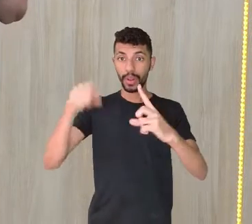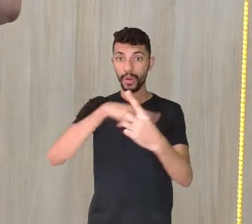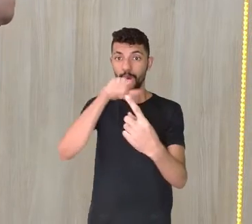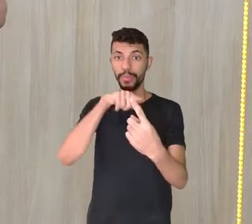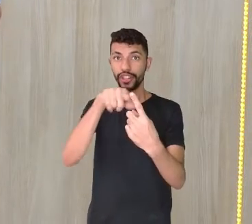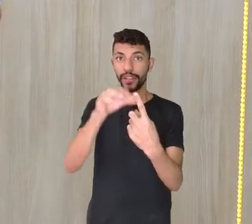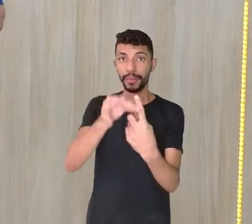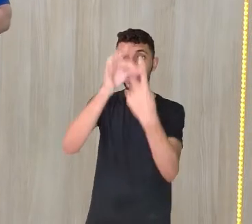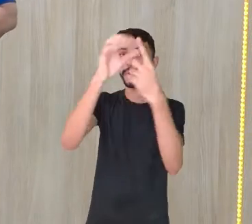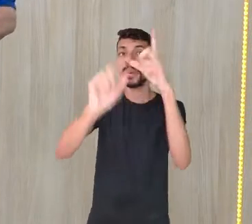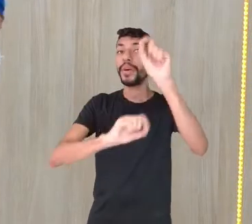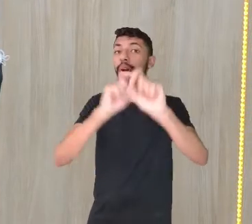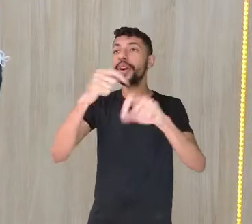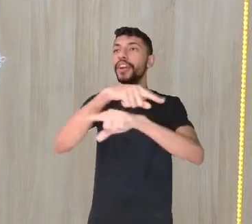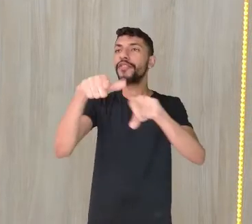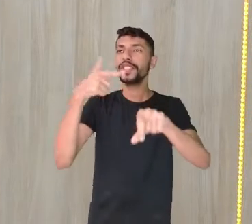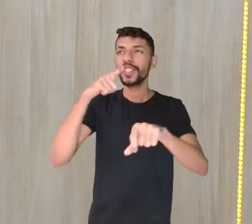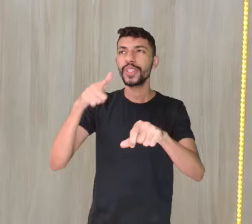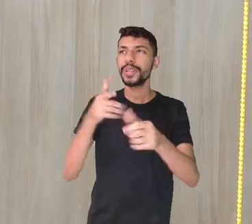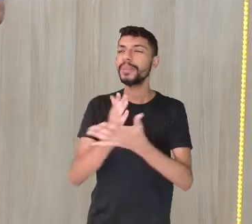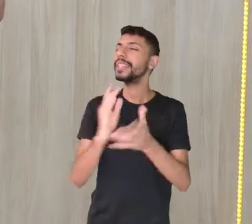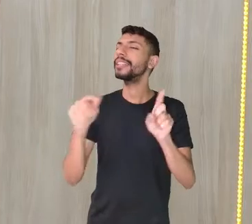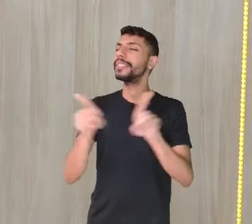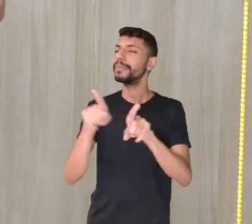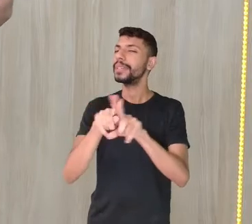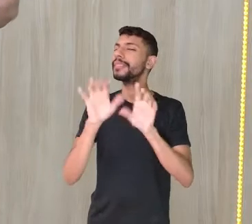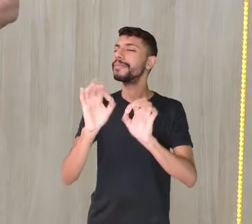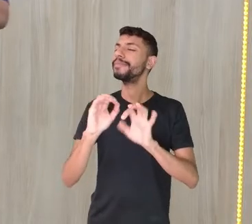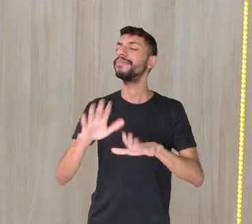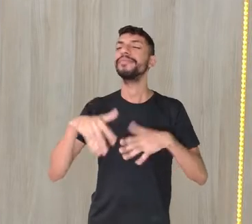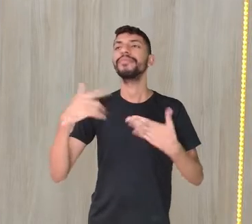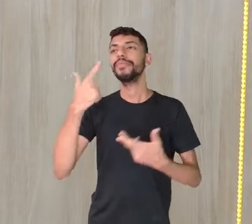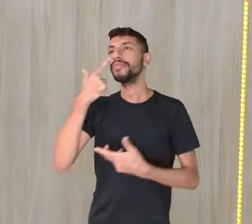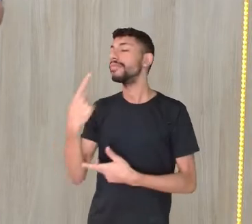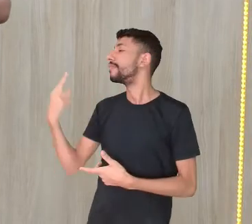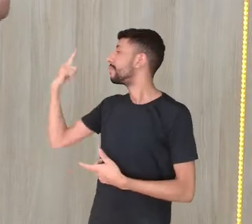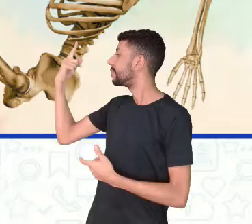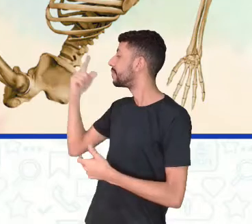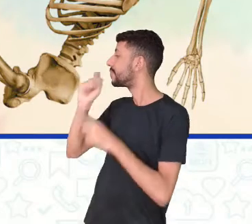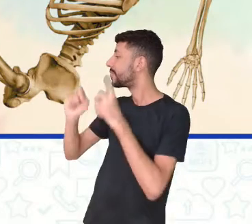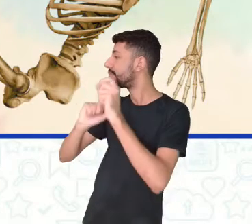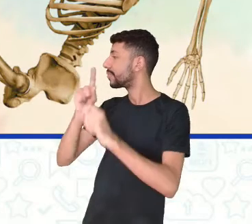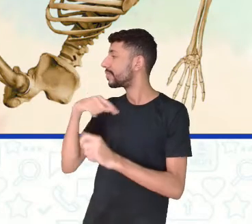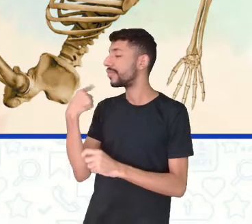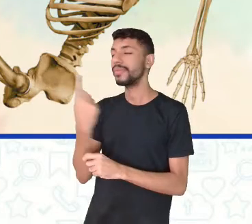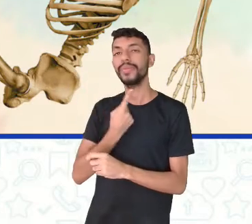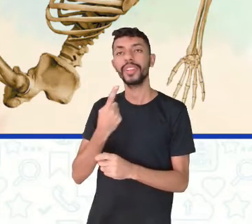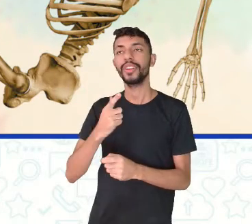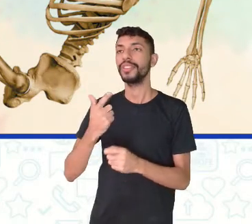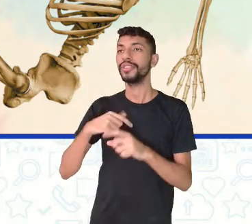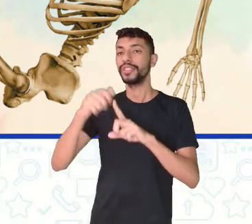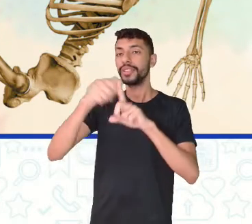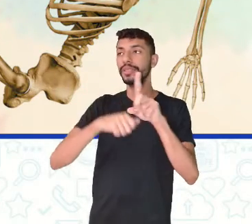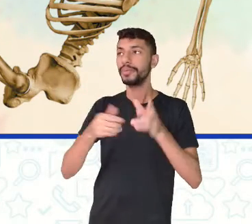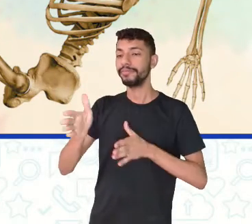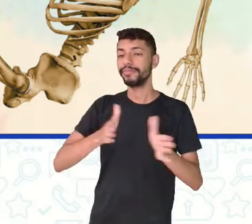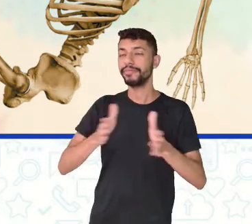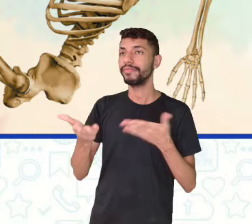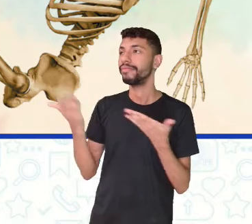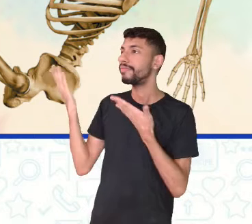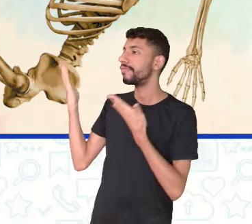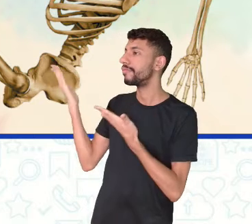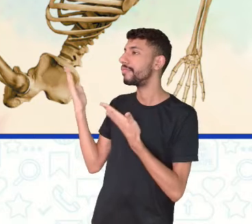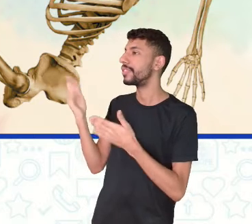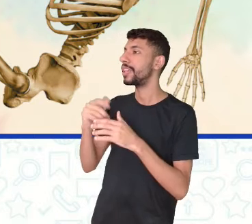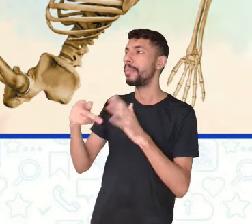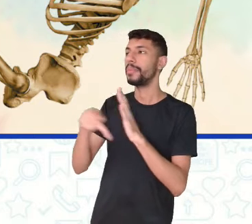é que vocês passem também. Dê aí uma olhadinha na tela para vocês verem o que é que a gente tem esse mês de